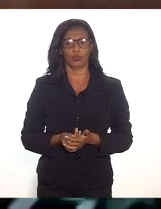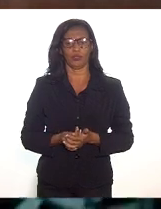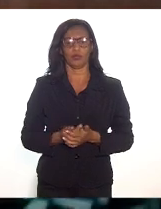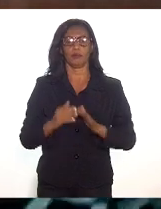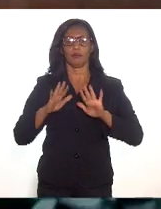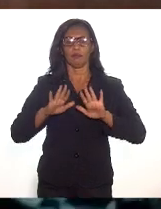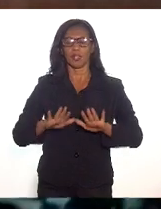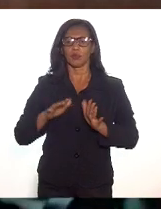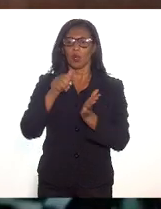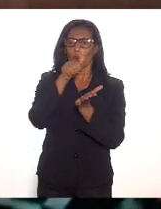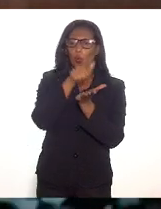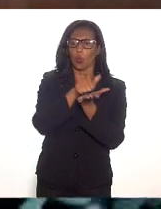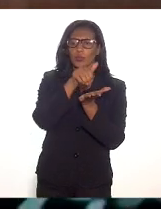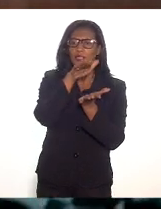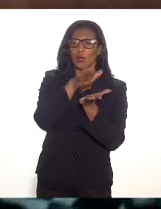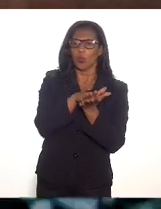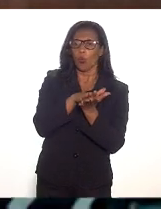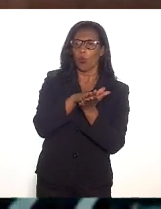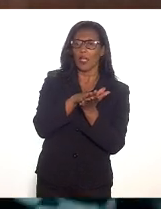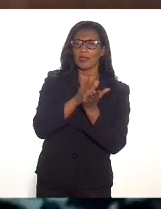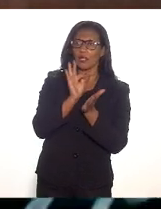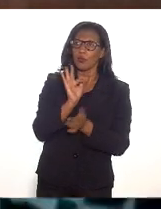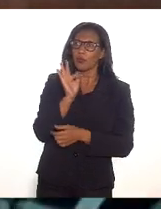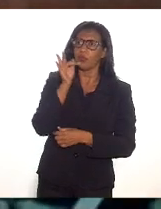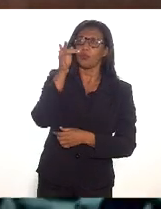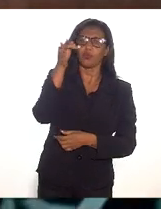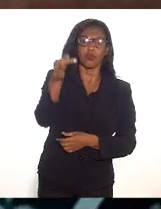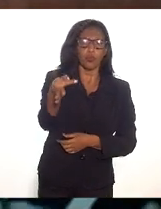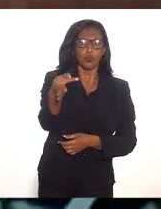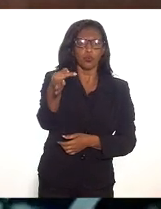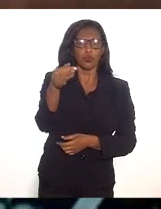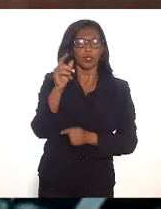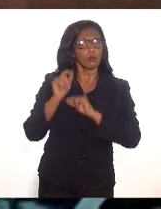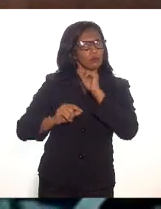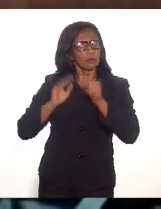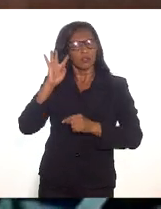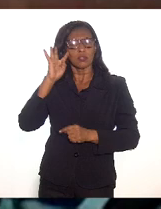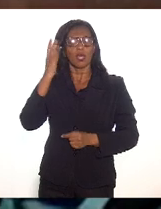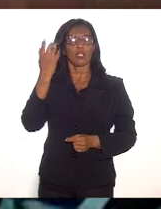mas pelas consequências futuras do que a gente decide aqui